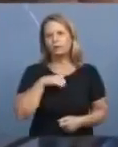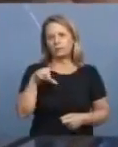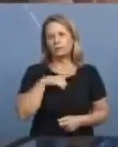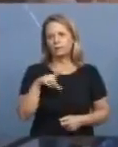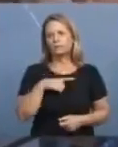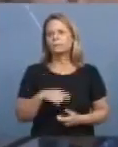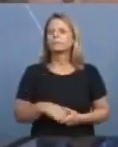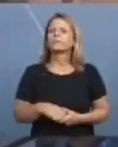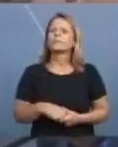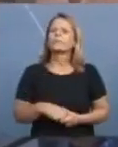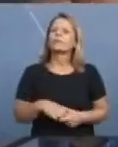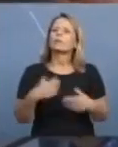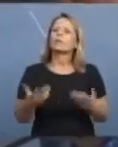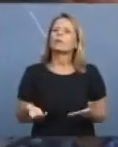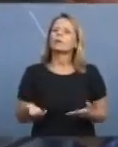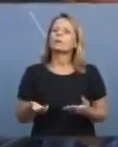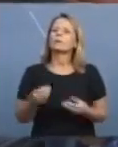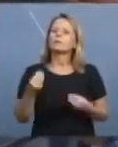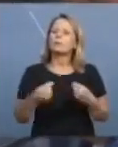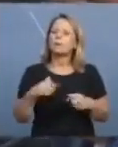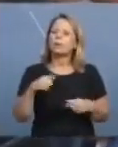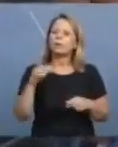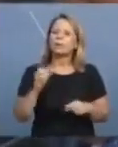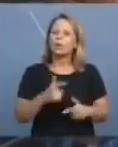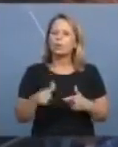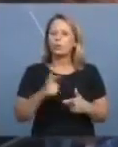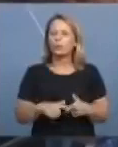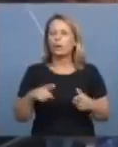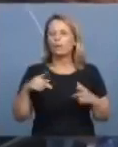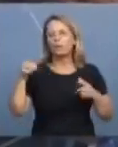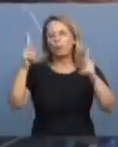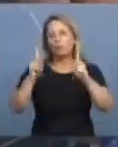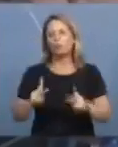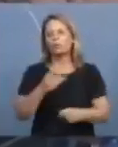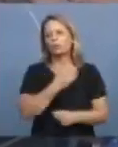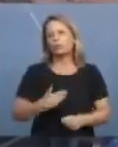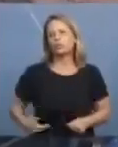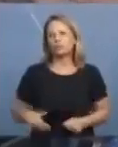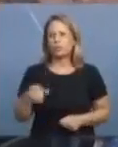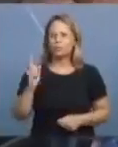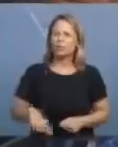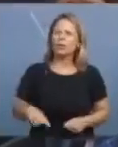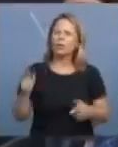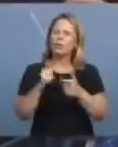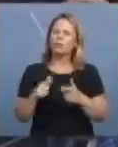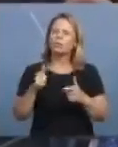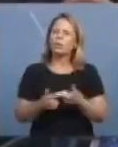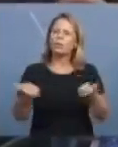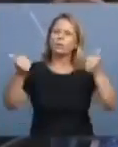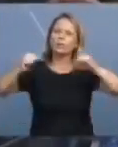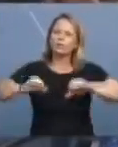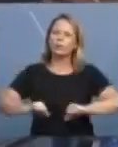temos comoção e destina temos uma calamidade pública que esse governo é a maior calamidade que se pode